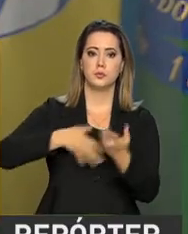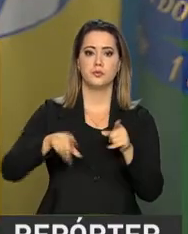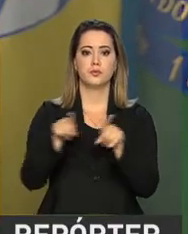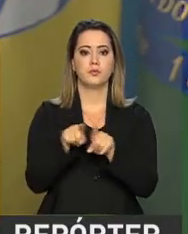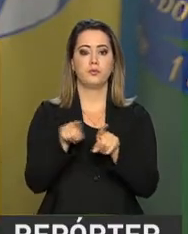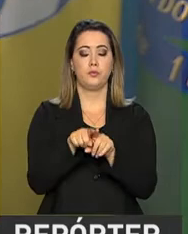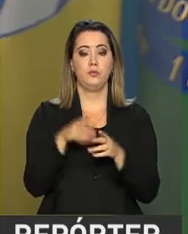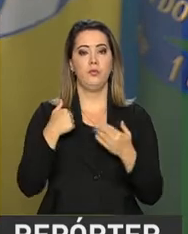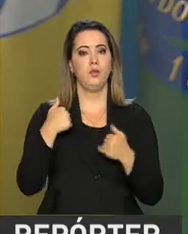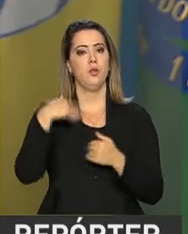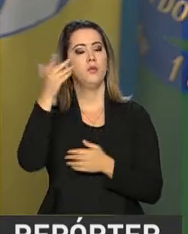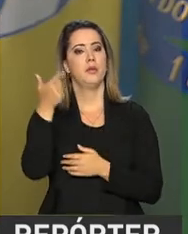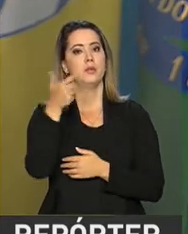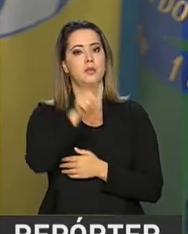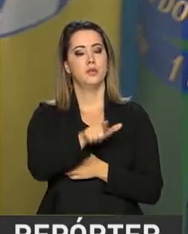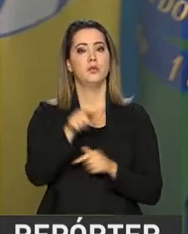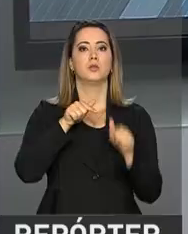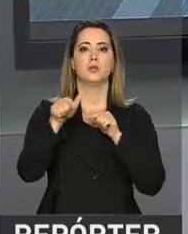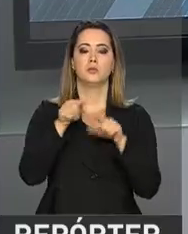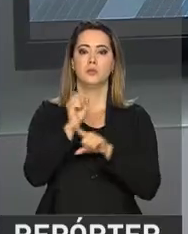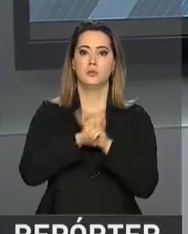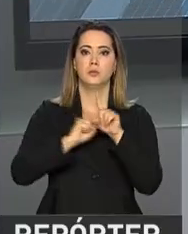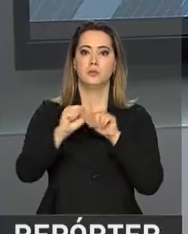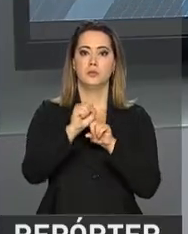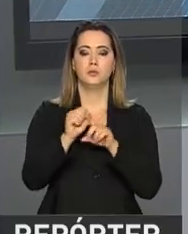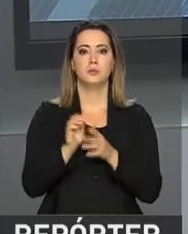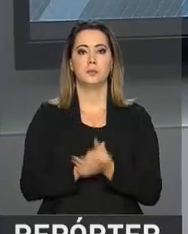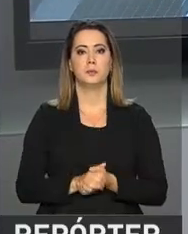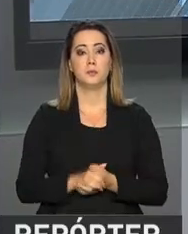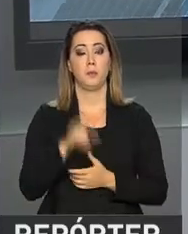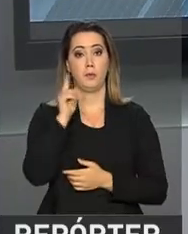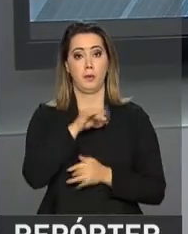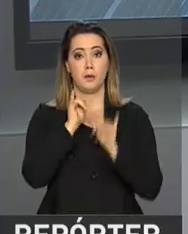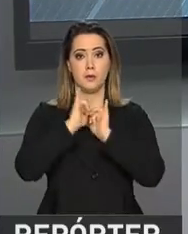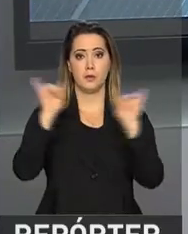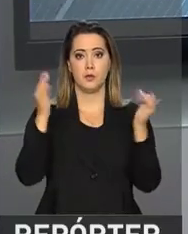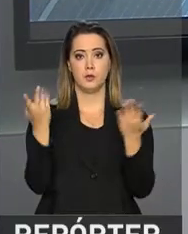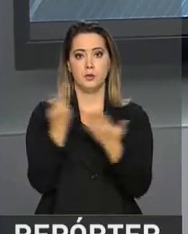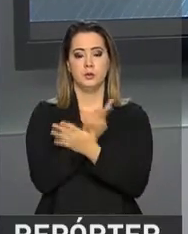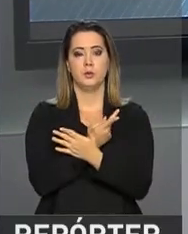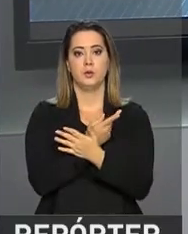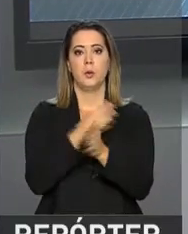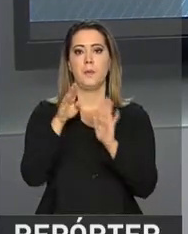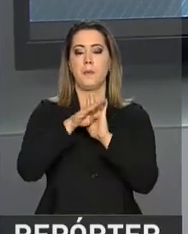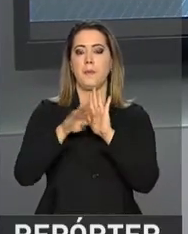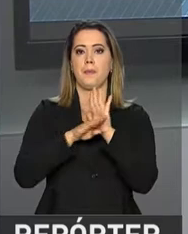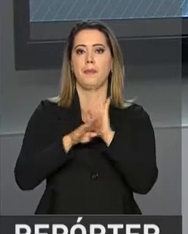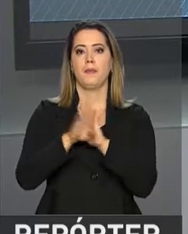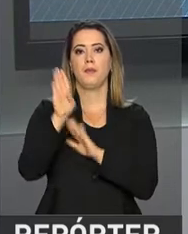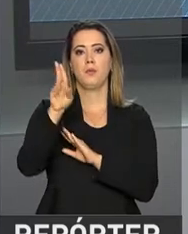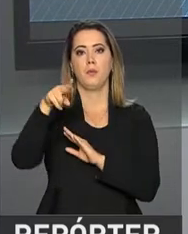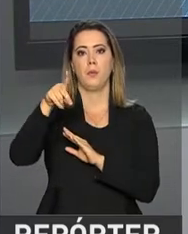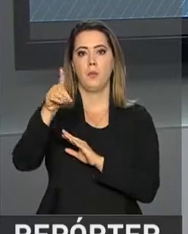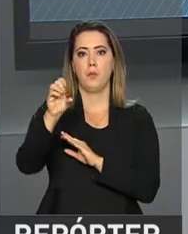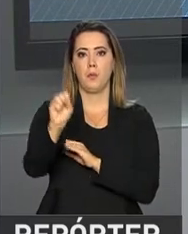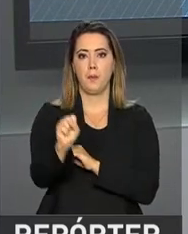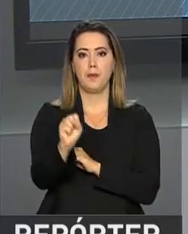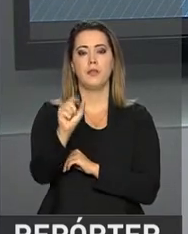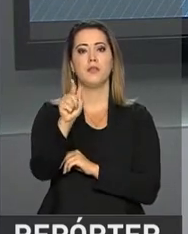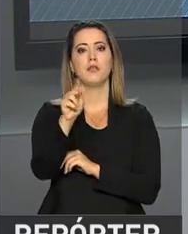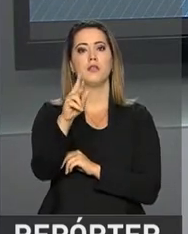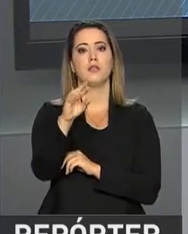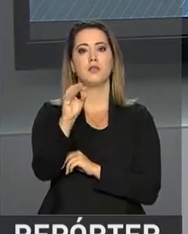se cumpre mais uma função social este anúncio foi feito durante o lançamento do programa bnds giro no